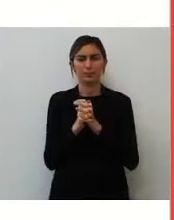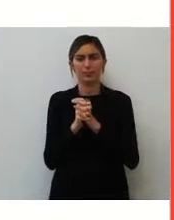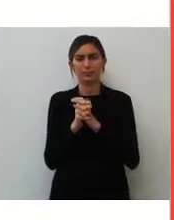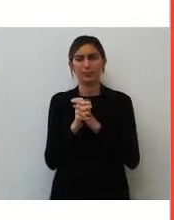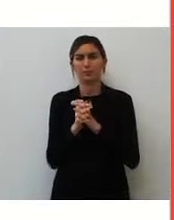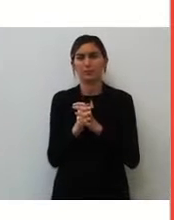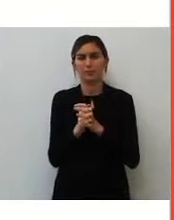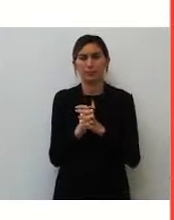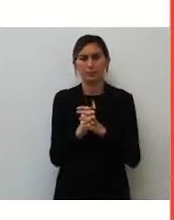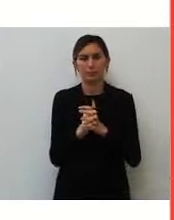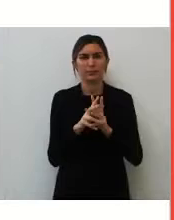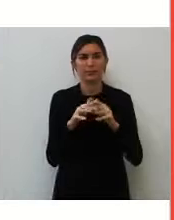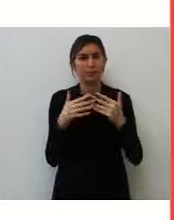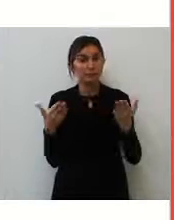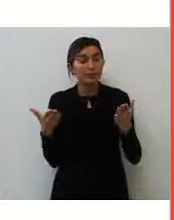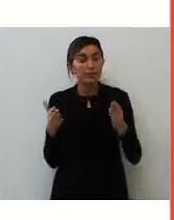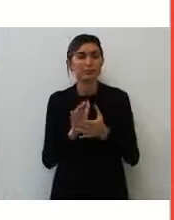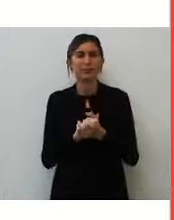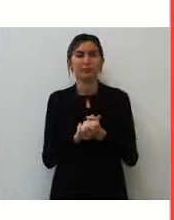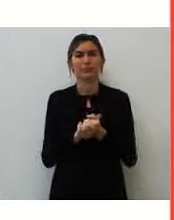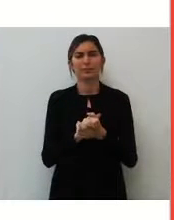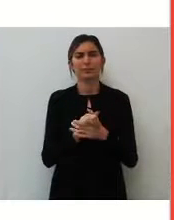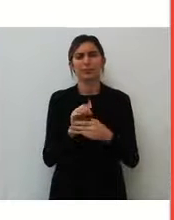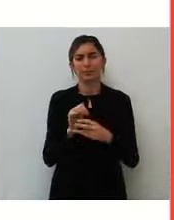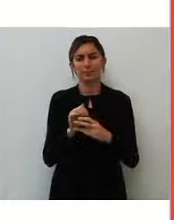oi e aí